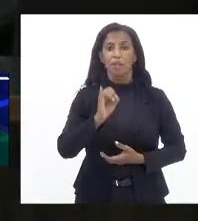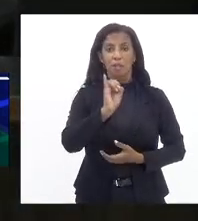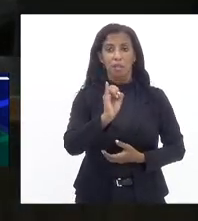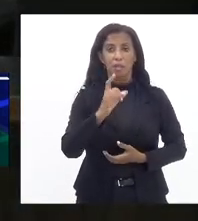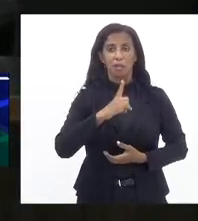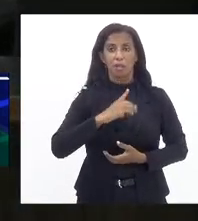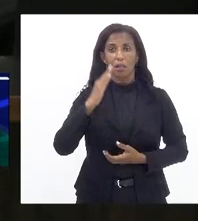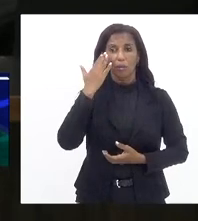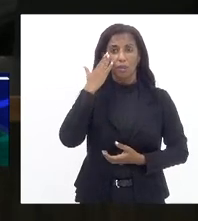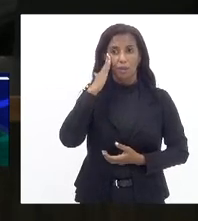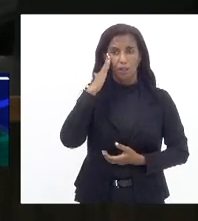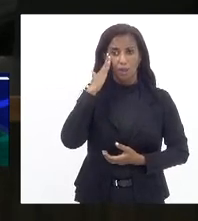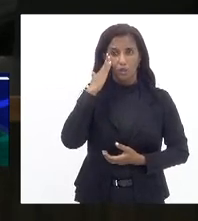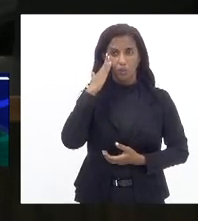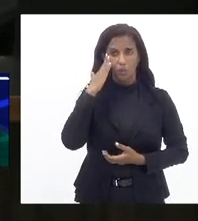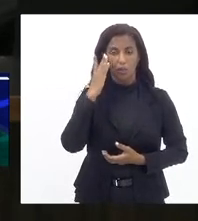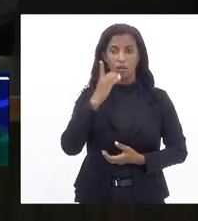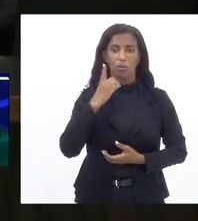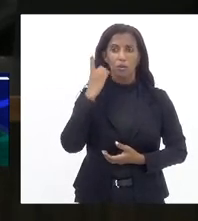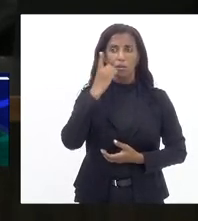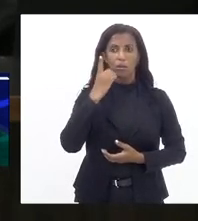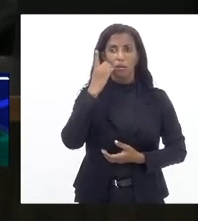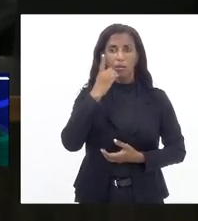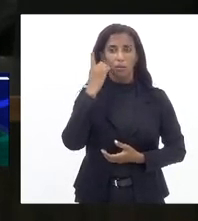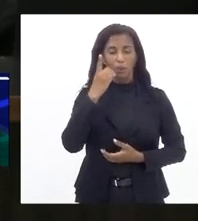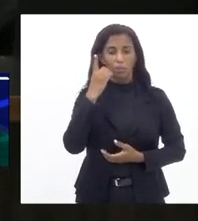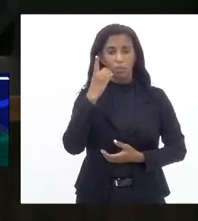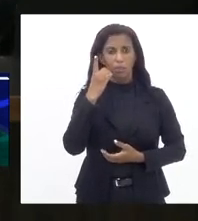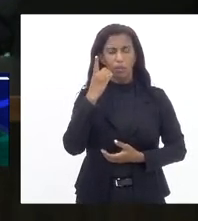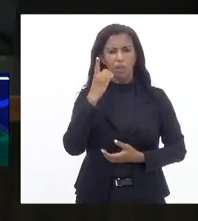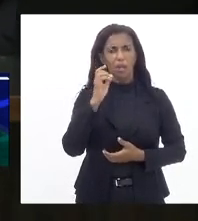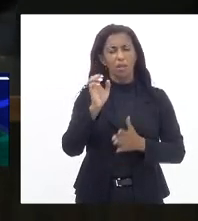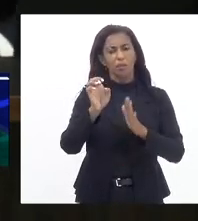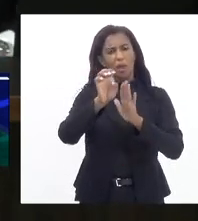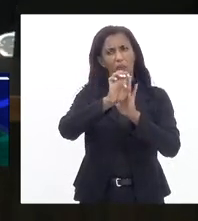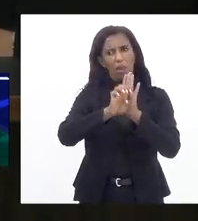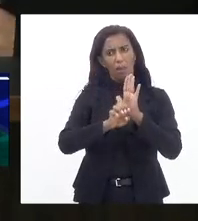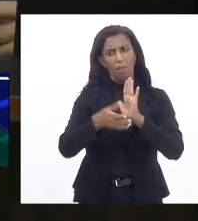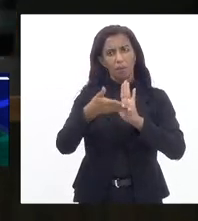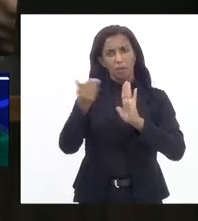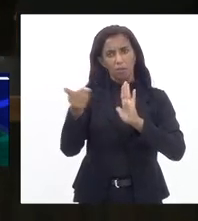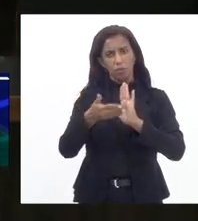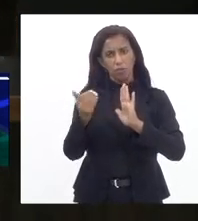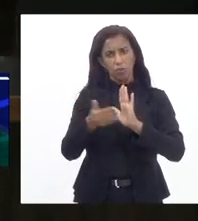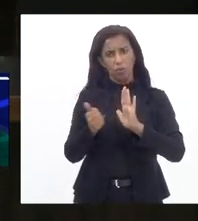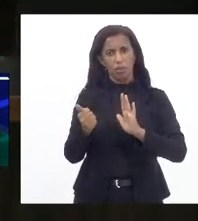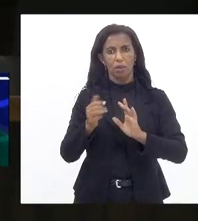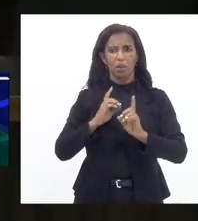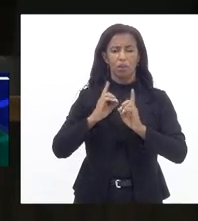entendimento, o deputado faz. Para mim não há problema. Retira as emendas, vai para a segunda discussão e